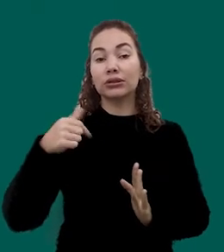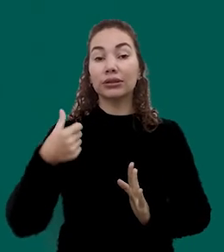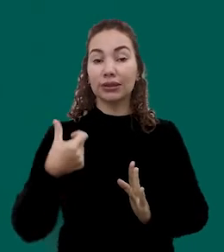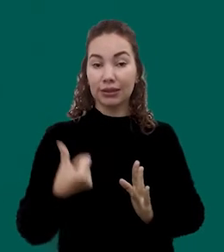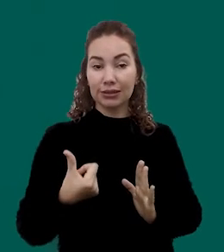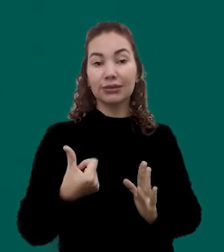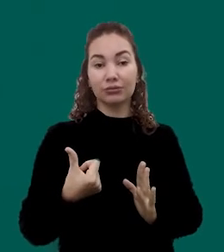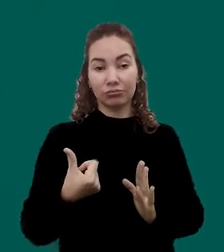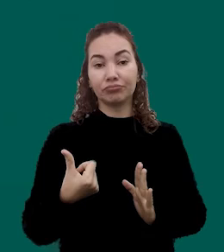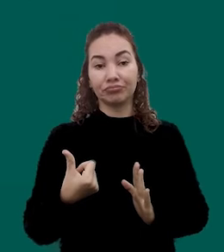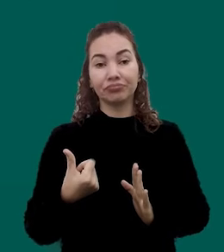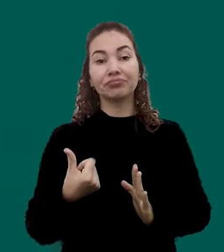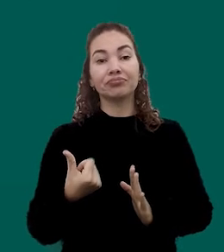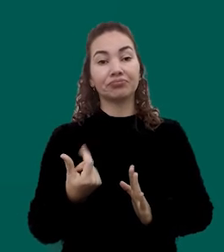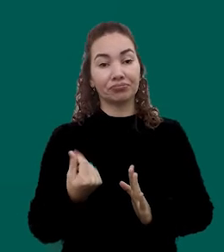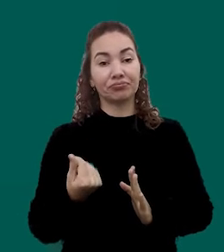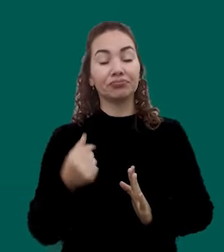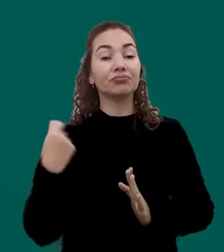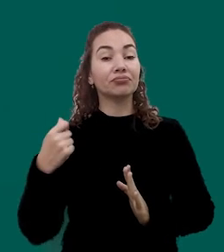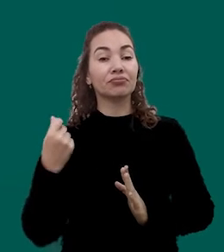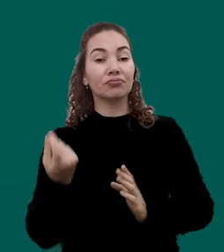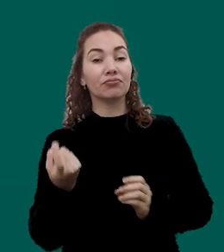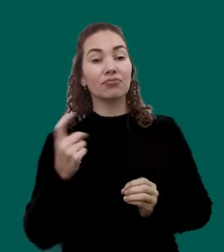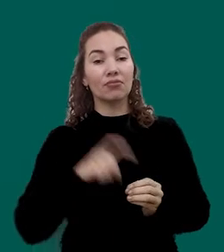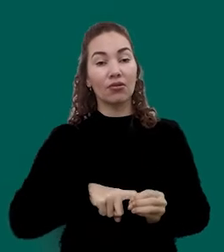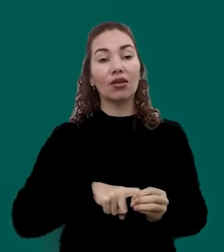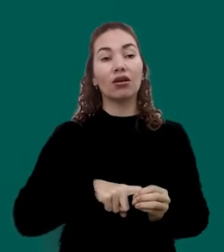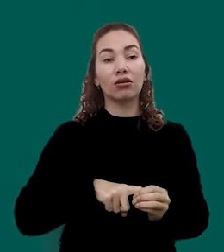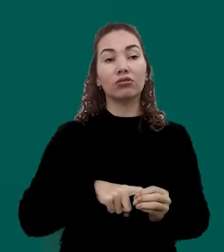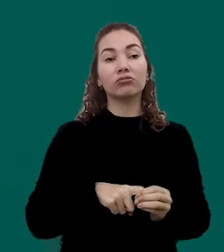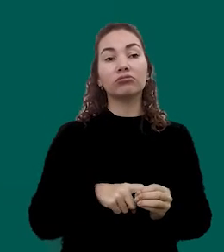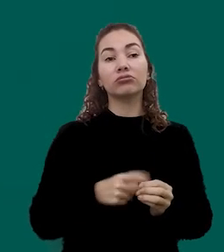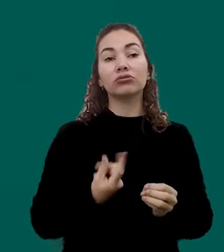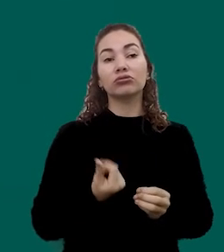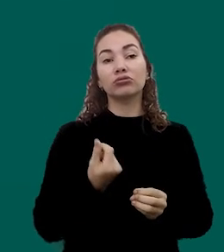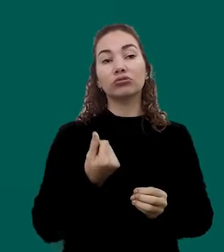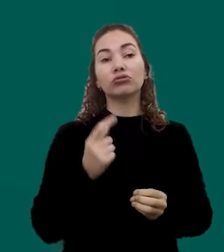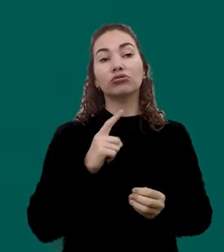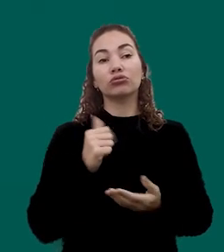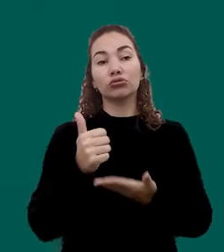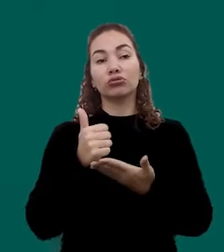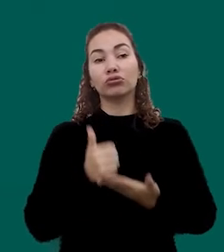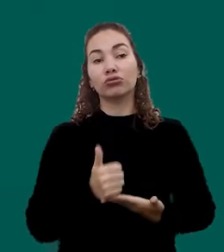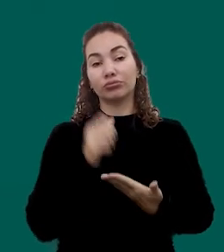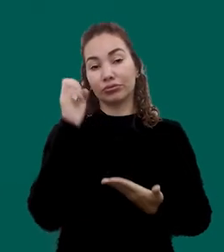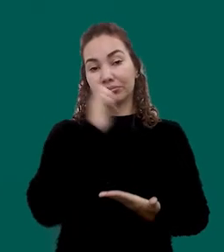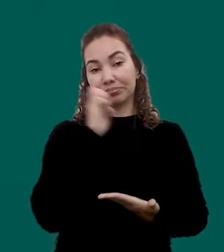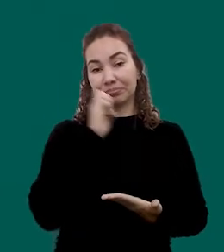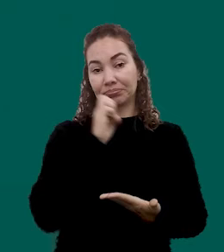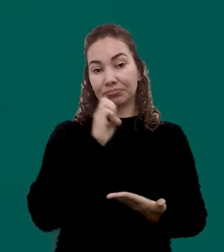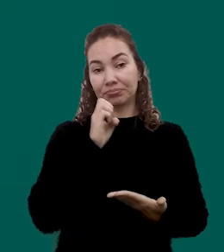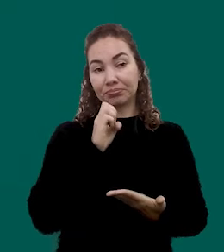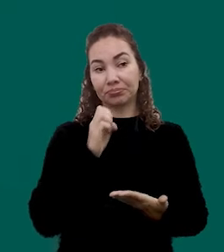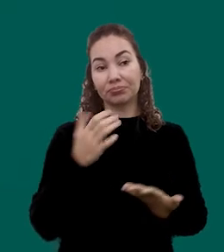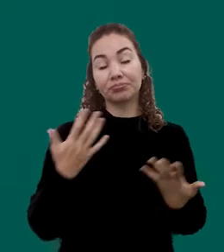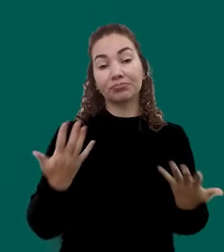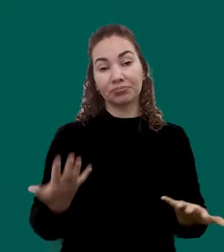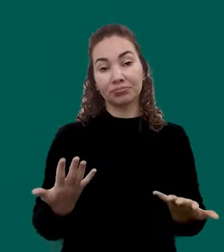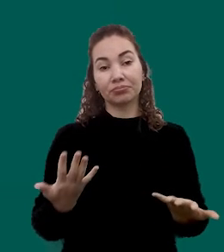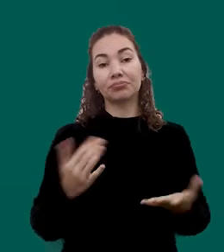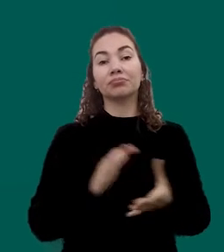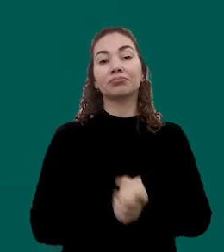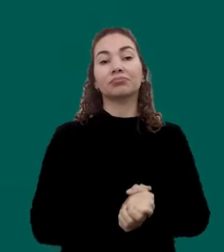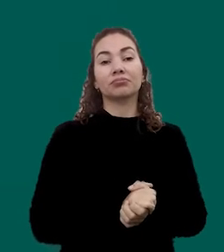22.847,76, ele vai ter que devolver os valores recebidos de auxílio emergencial. Então,